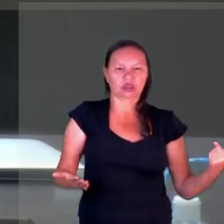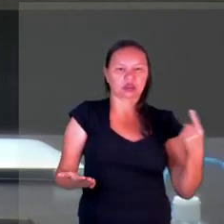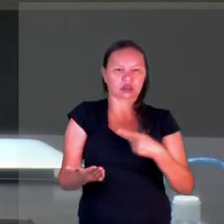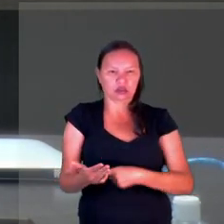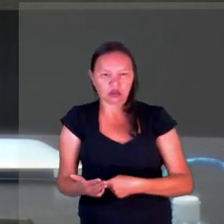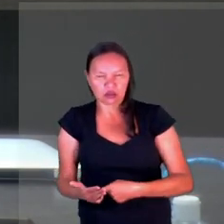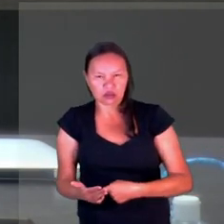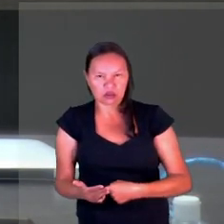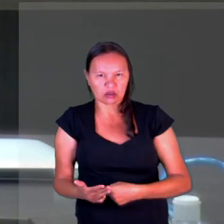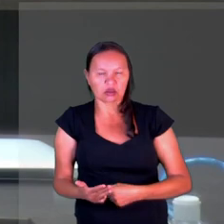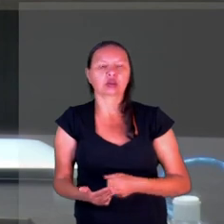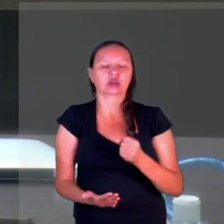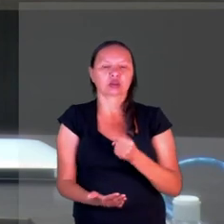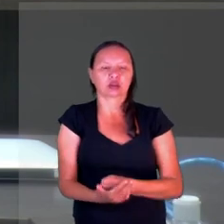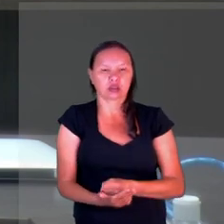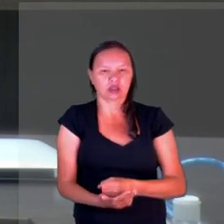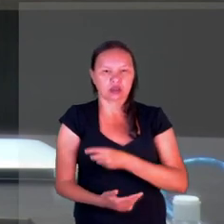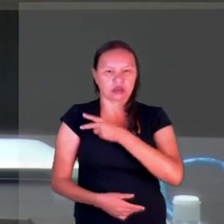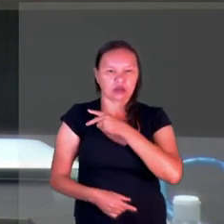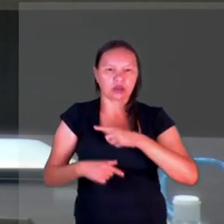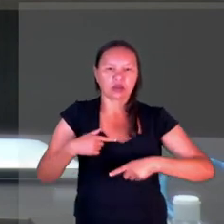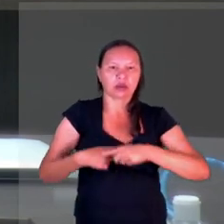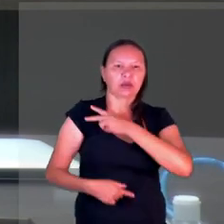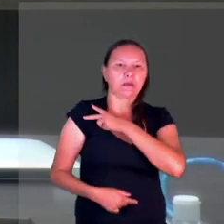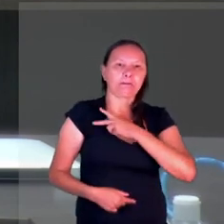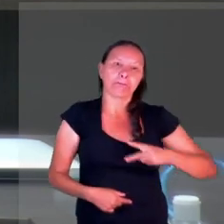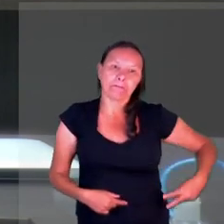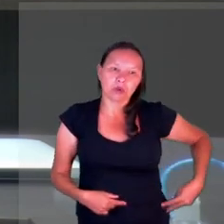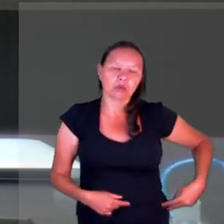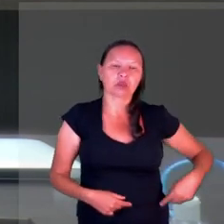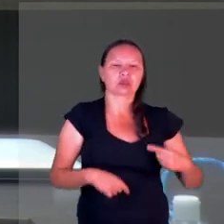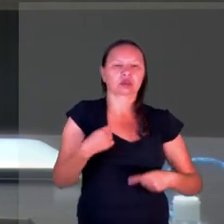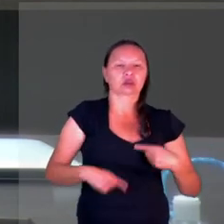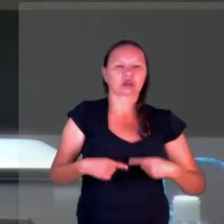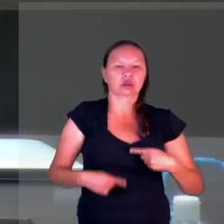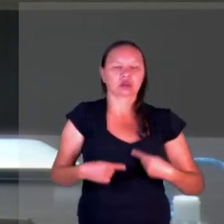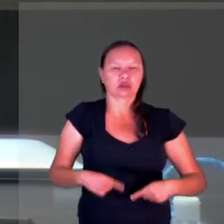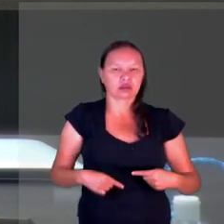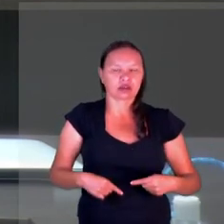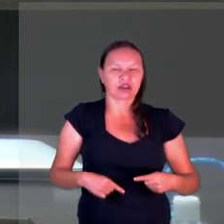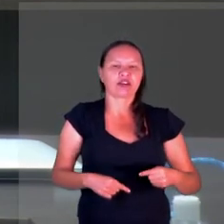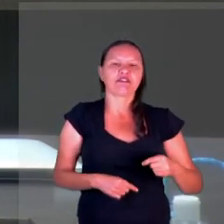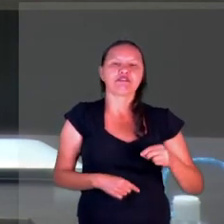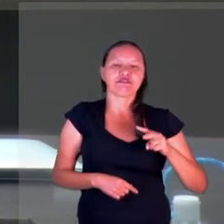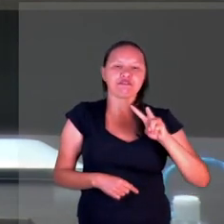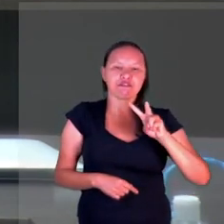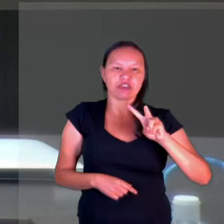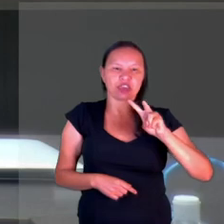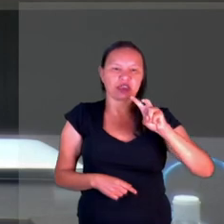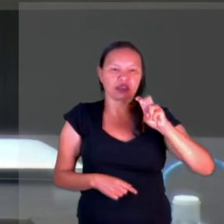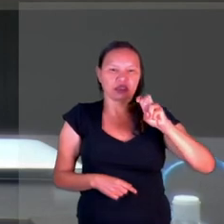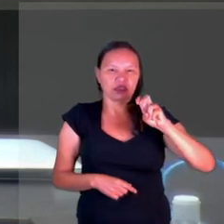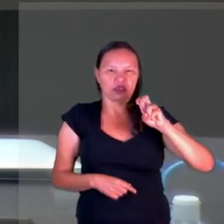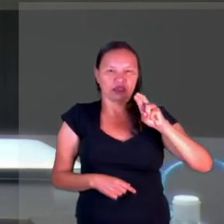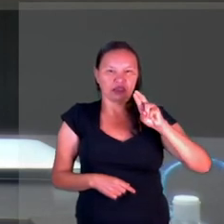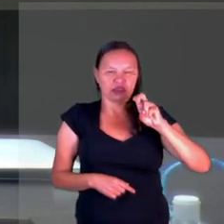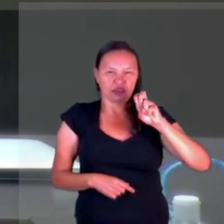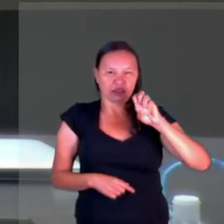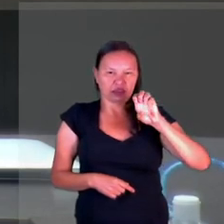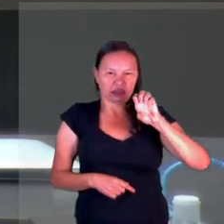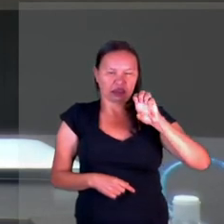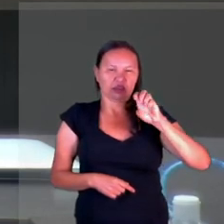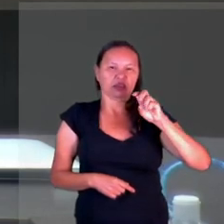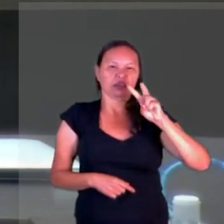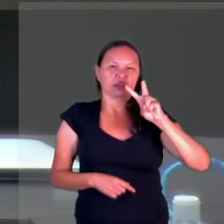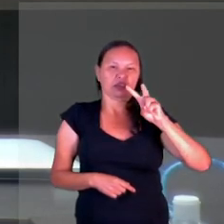com uma ação civil pública recentemente relativamente ao veneno atrazina que também é bastante utilizado